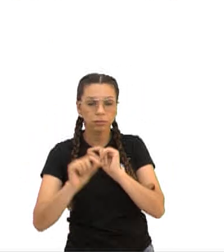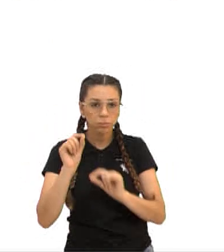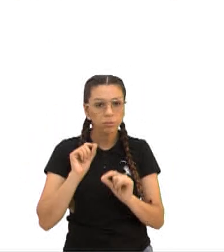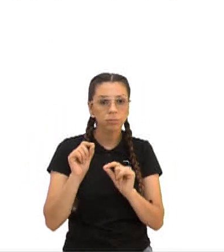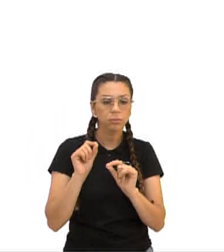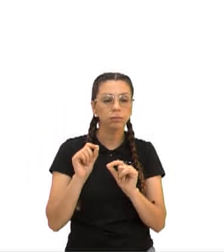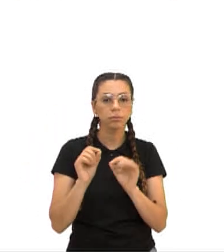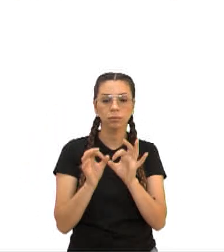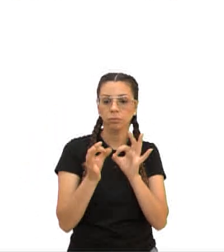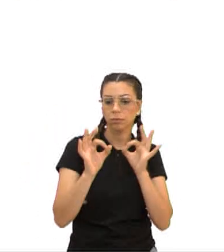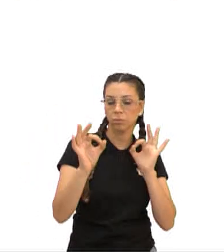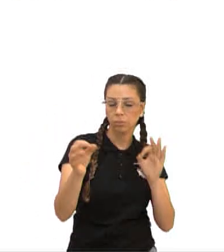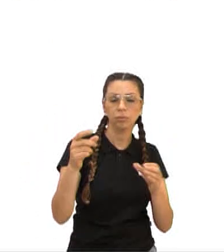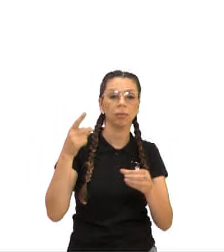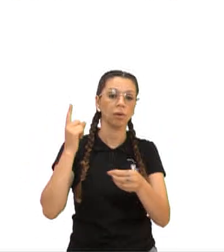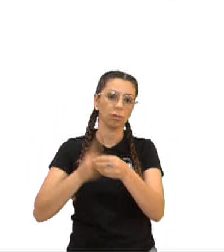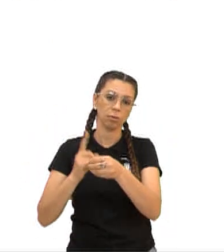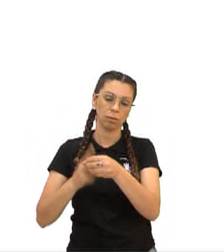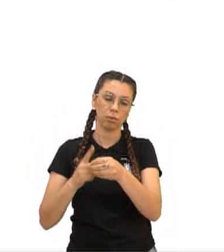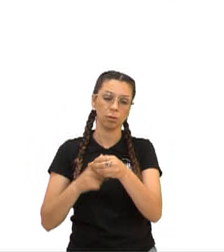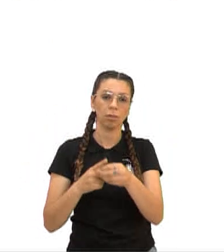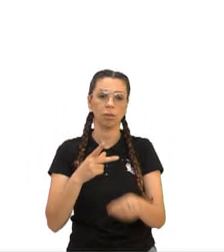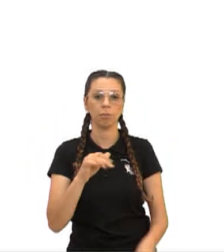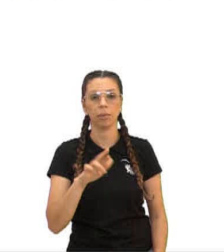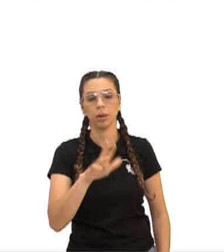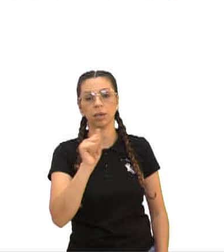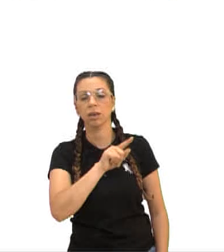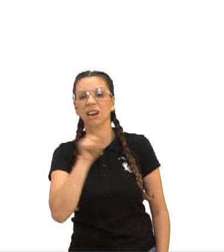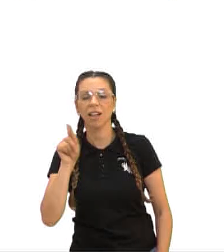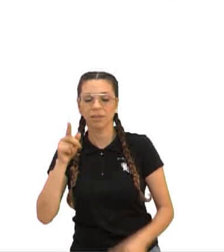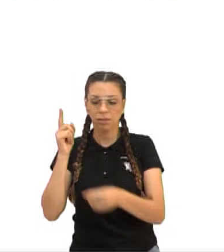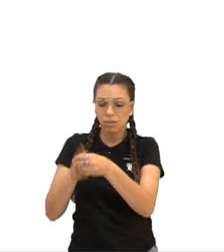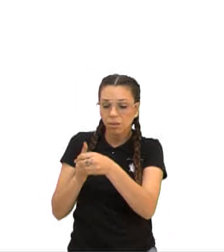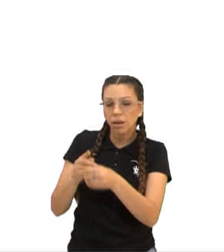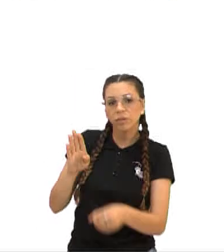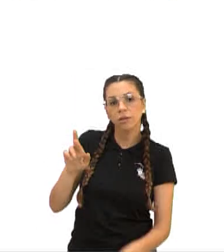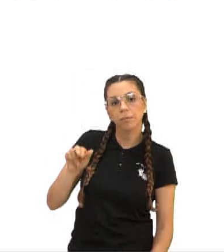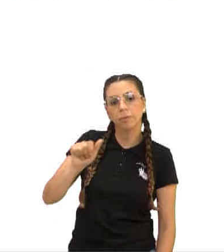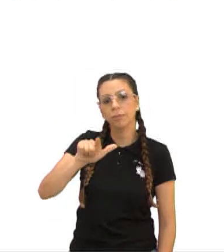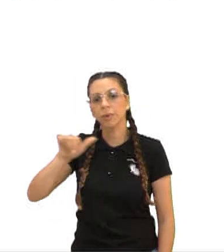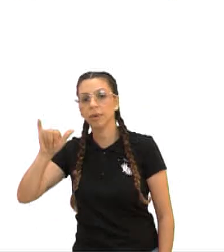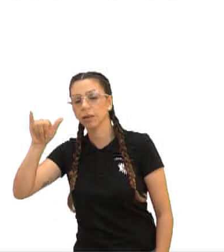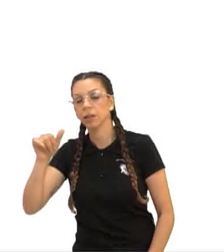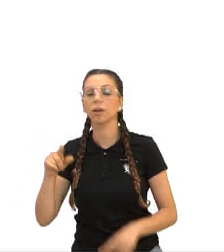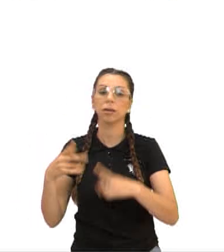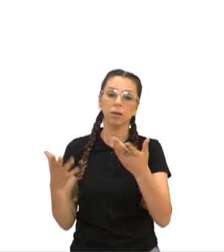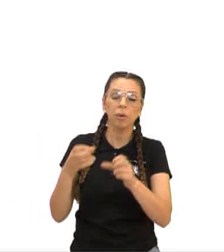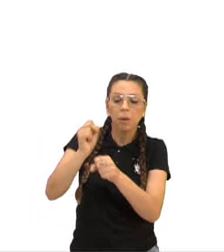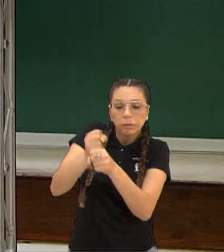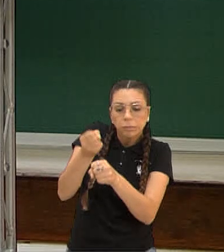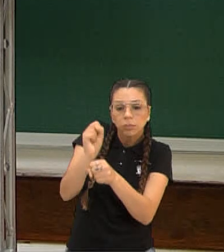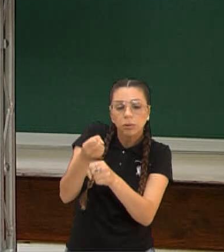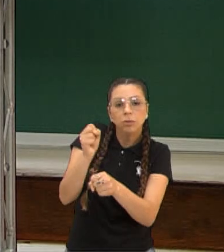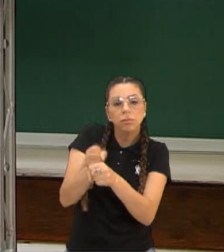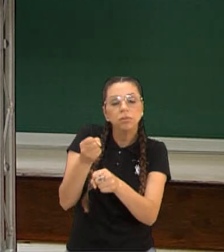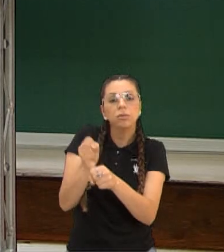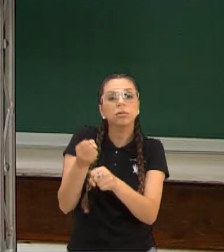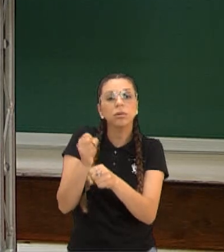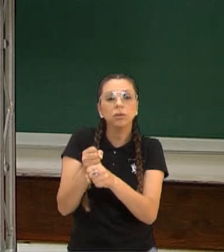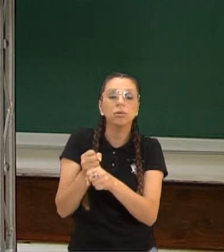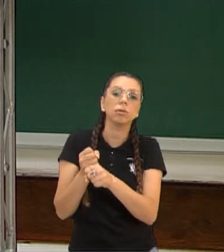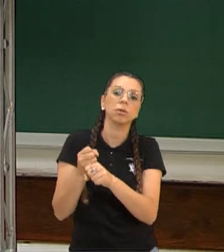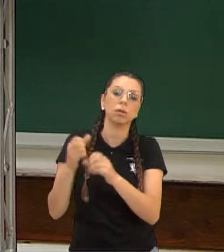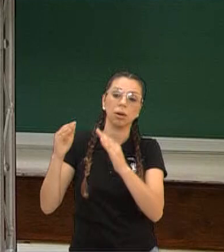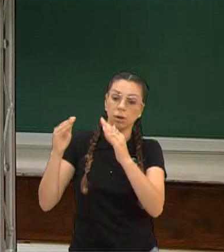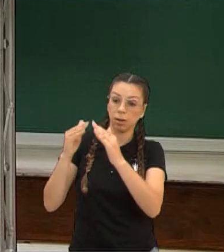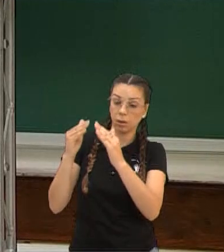80 quilômetros de Paris, em Giverny. Já bem sucedido na pintura, constrói lá a sua casa e os jardins que gostariam de retratar em